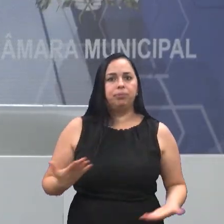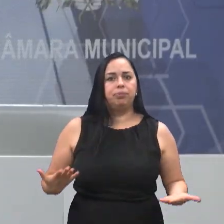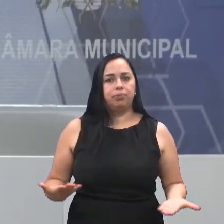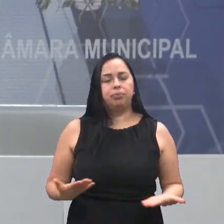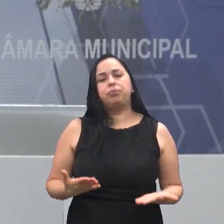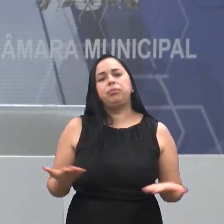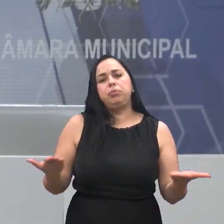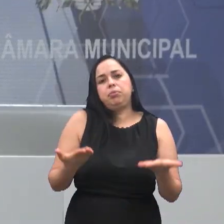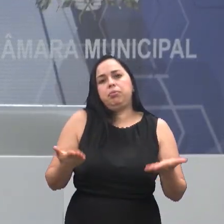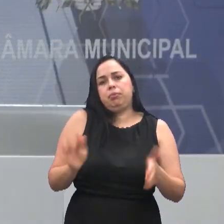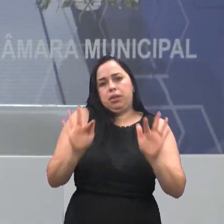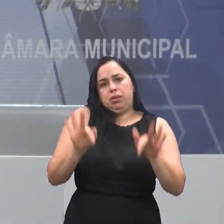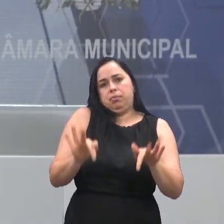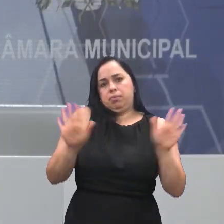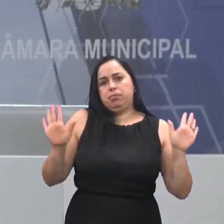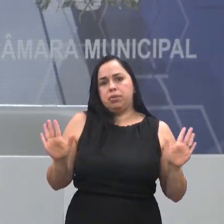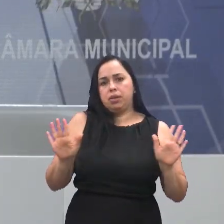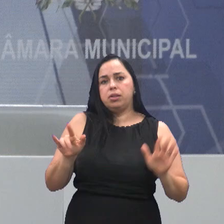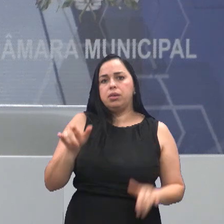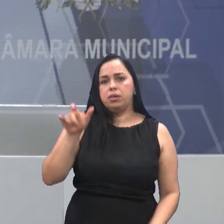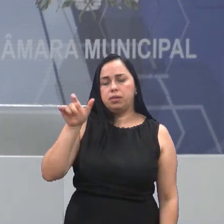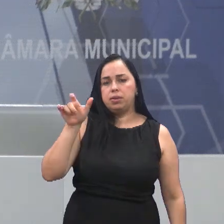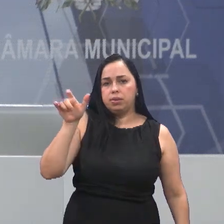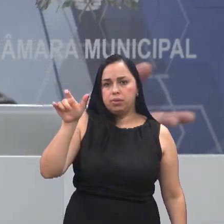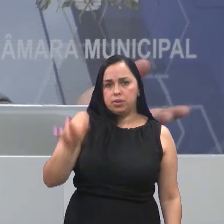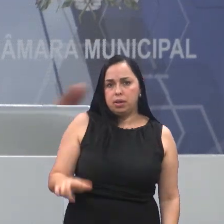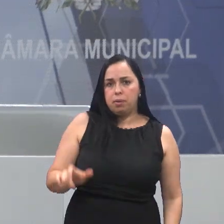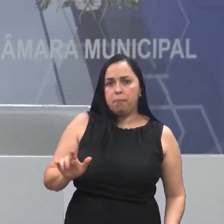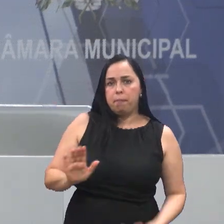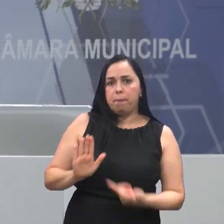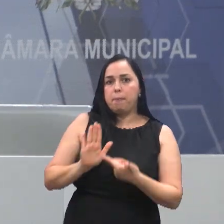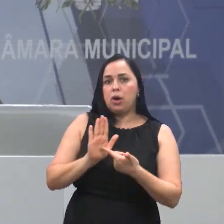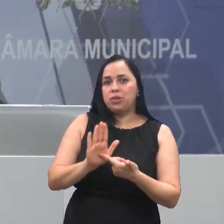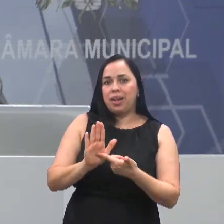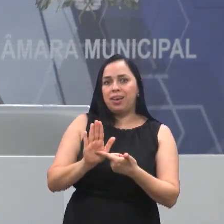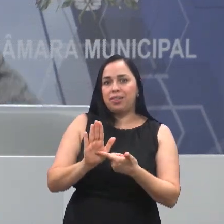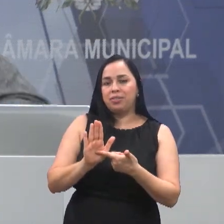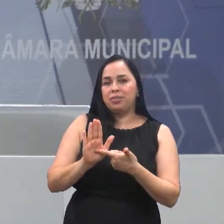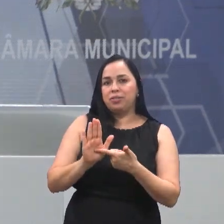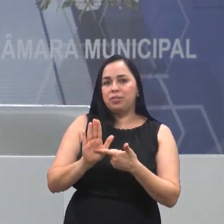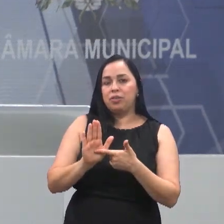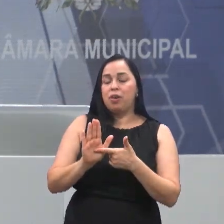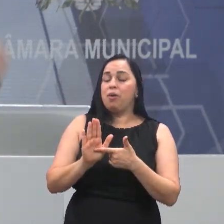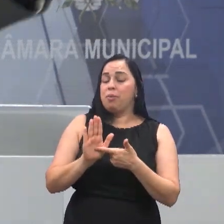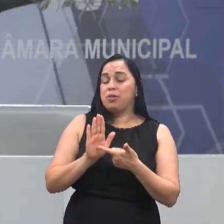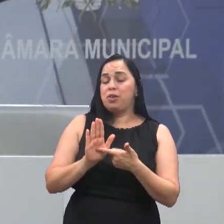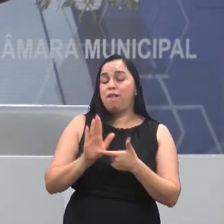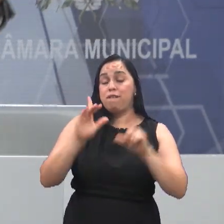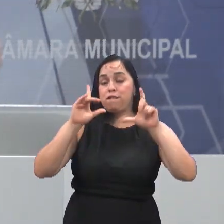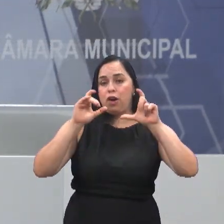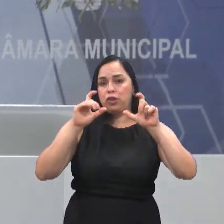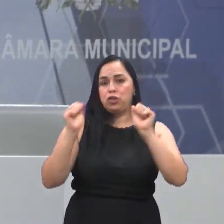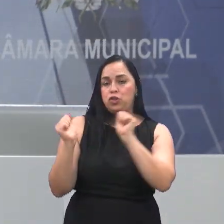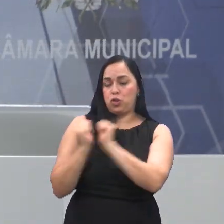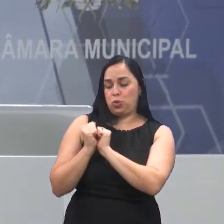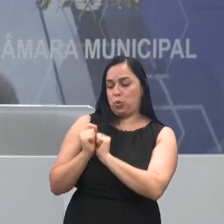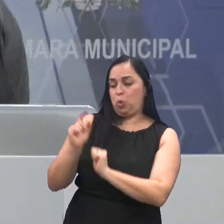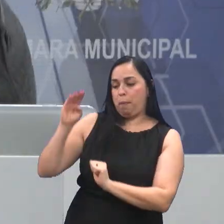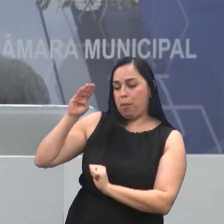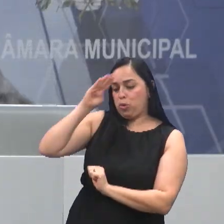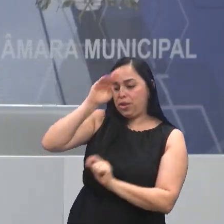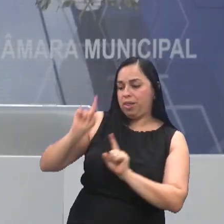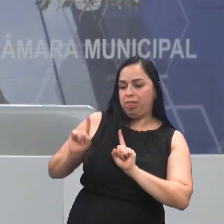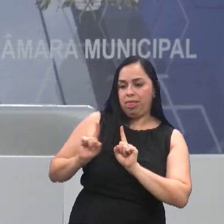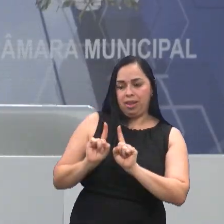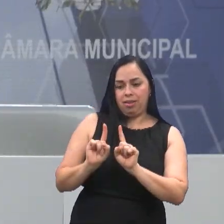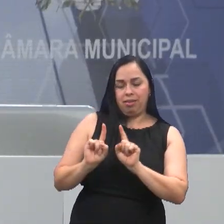terminar, Vossa Excelência mostrou fotos com o Bolsonaro. Colocou fotos com o Bolsonaro indo na